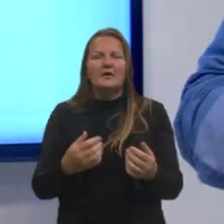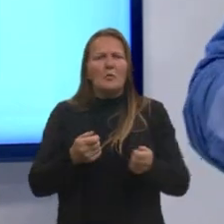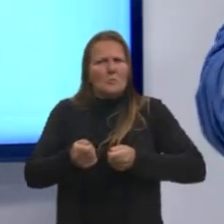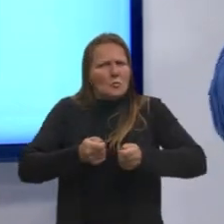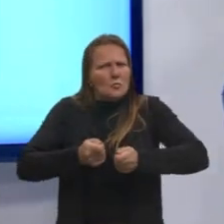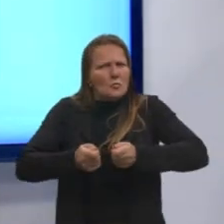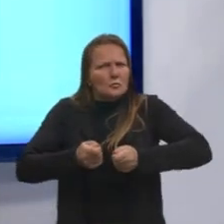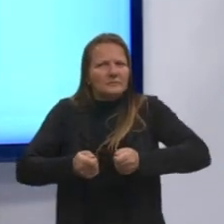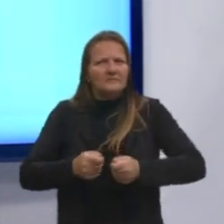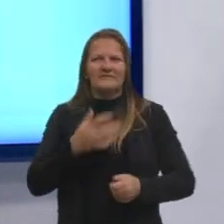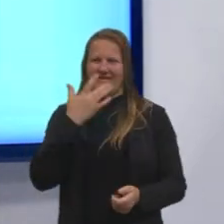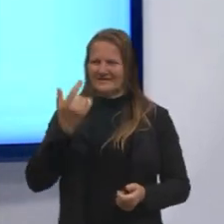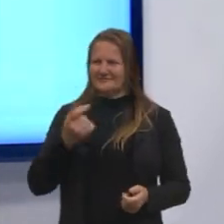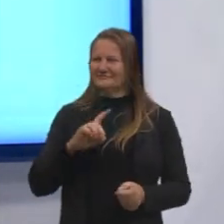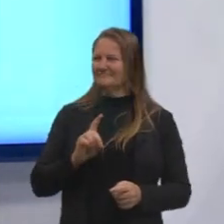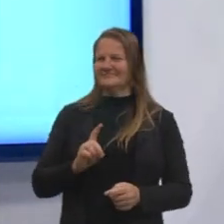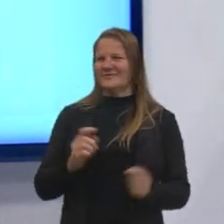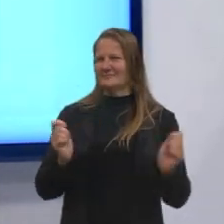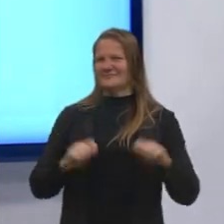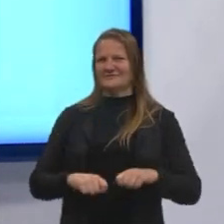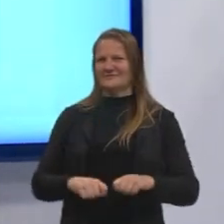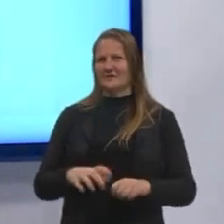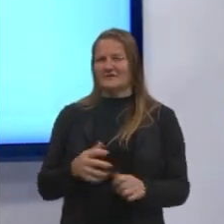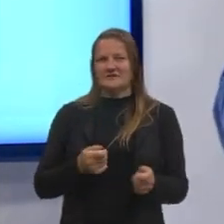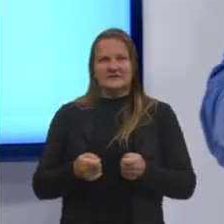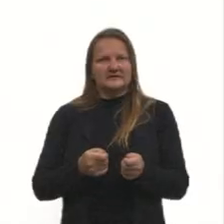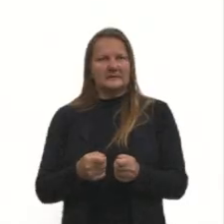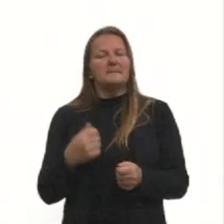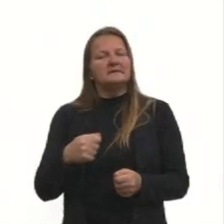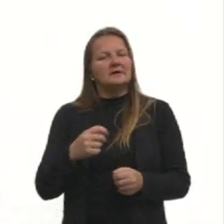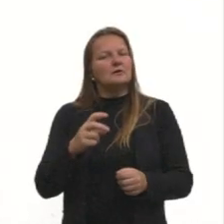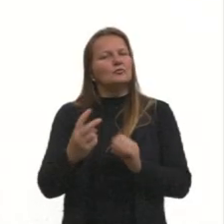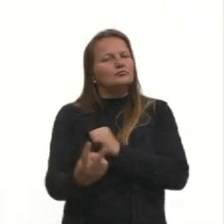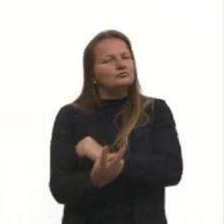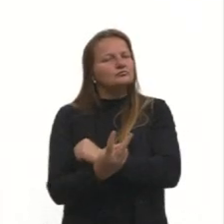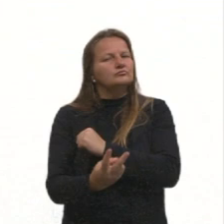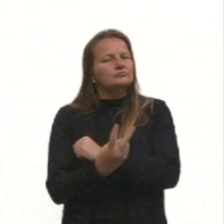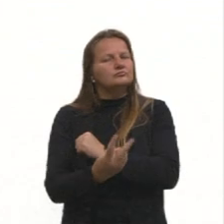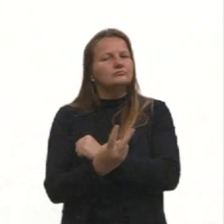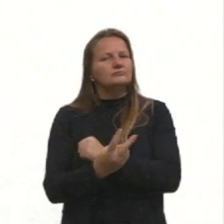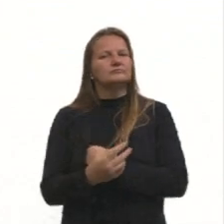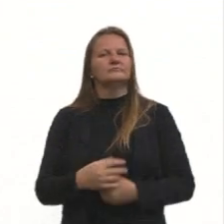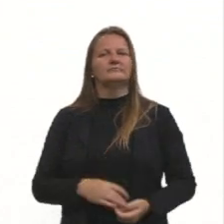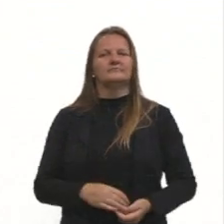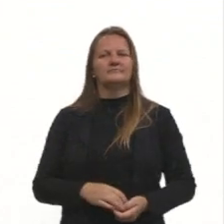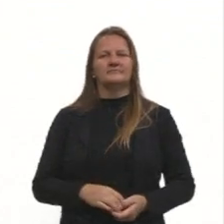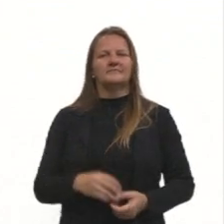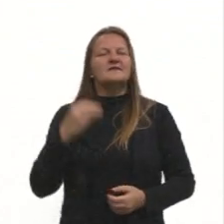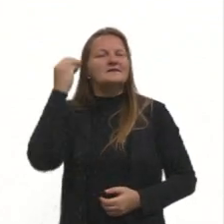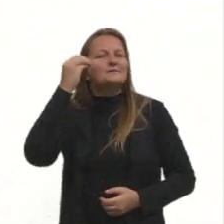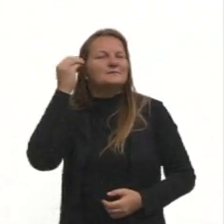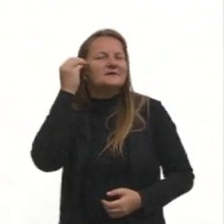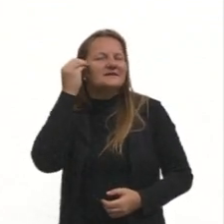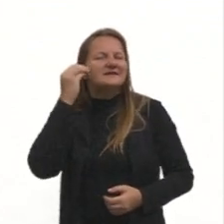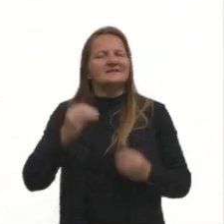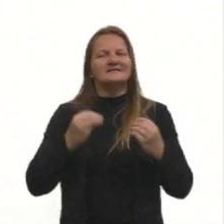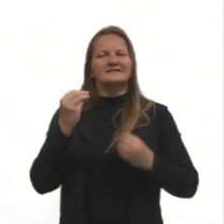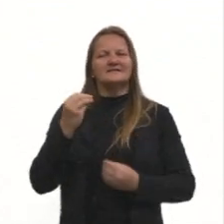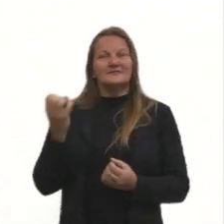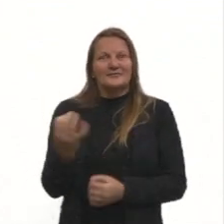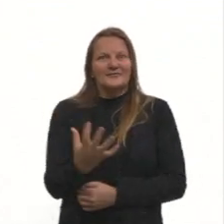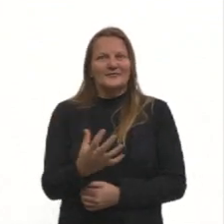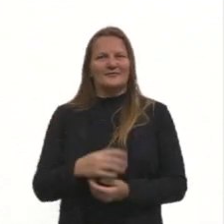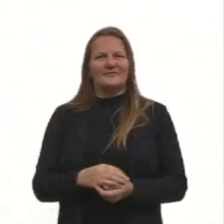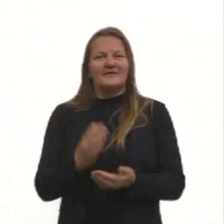nem sempre vai ser possível mas é algo que também vai dos proporcionar novas experiências né aqui esses